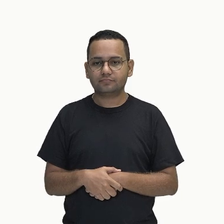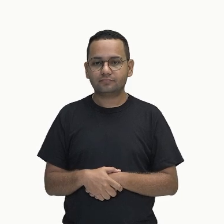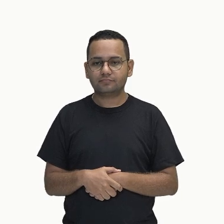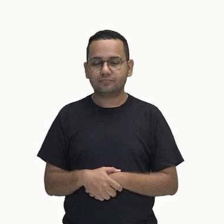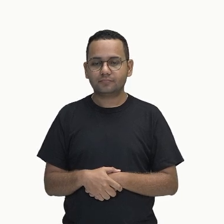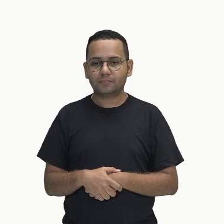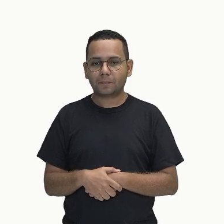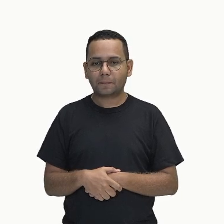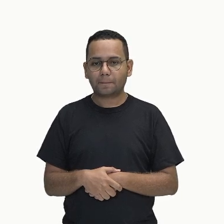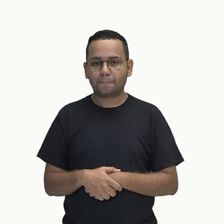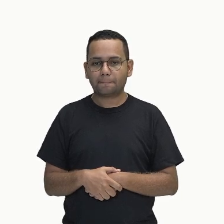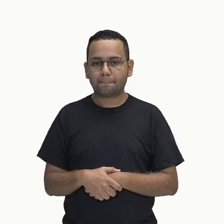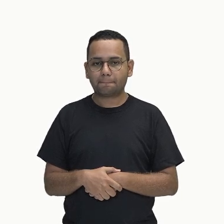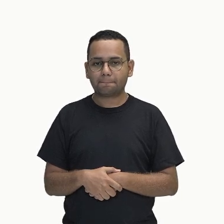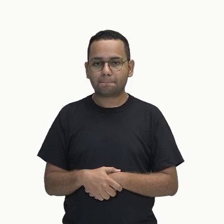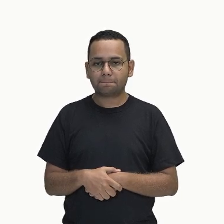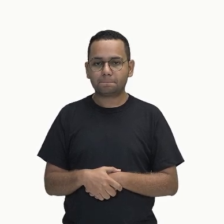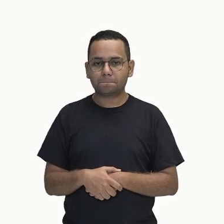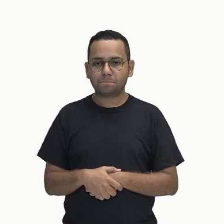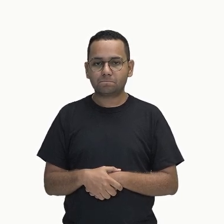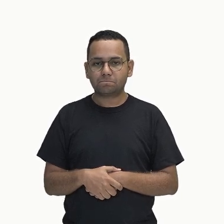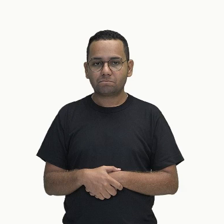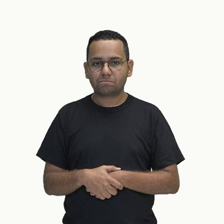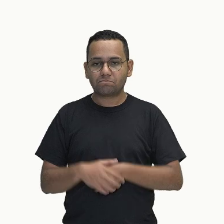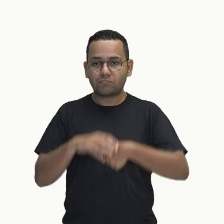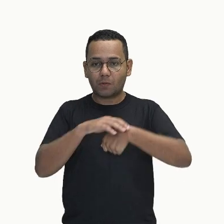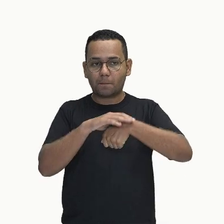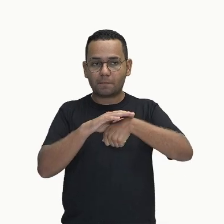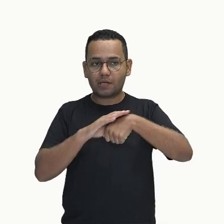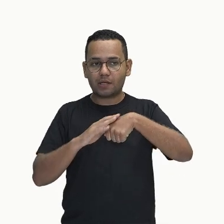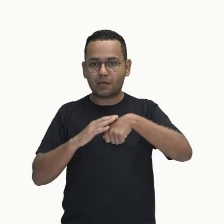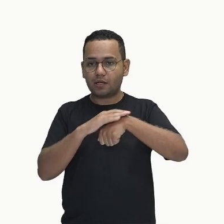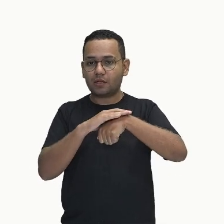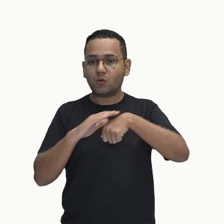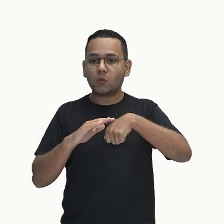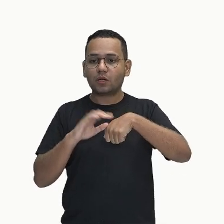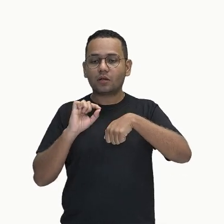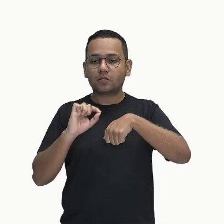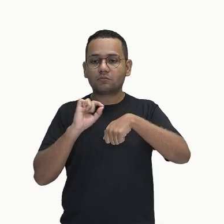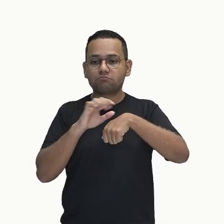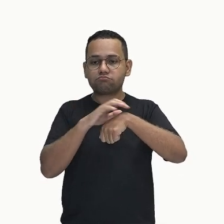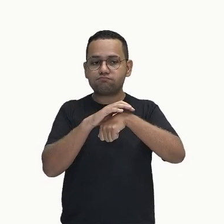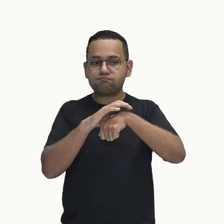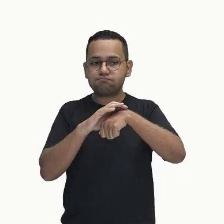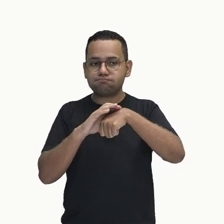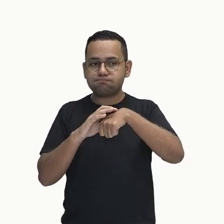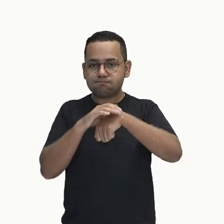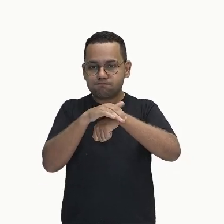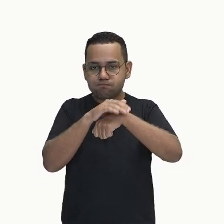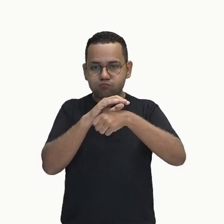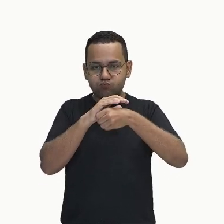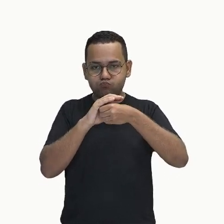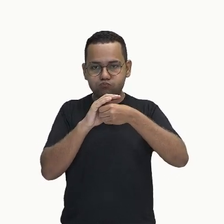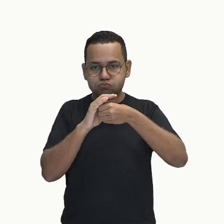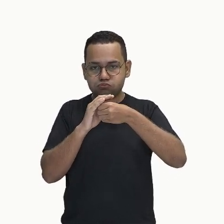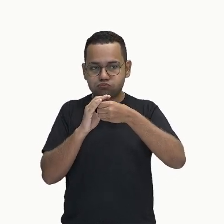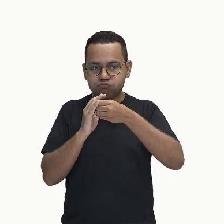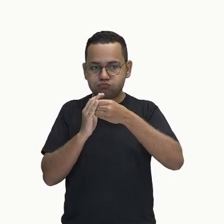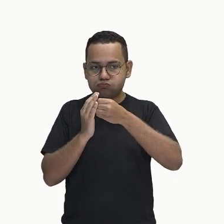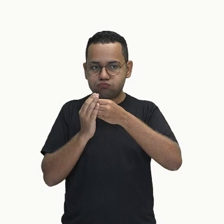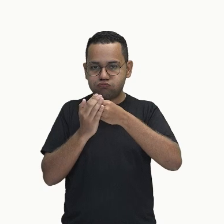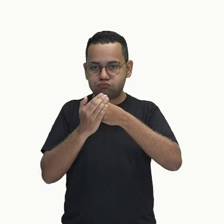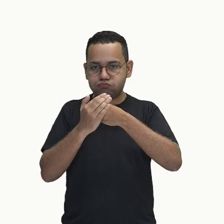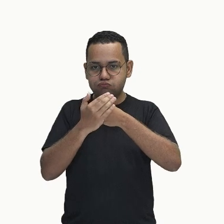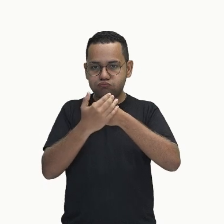dito, o pericárdio é a camada mais externa, a camada que envolve o coração, é